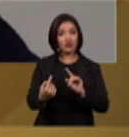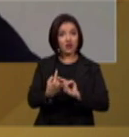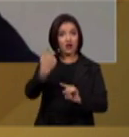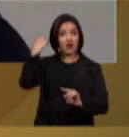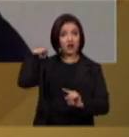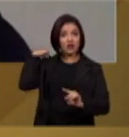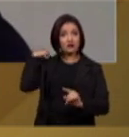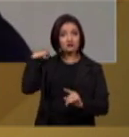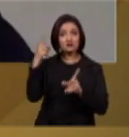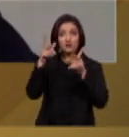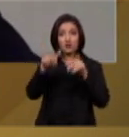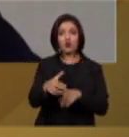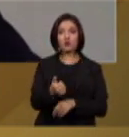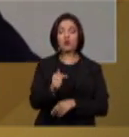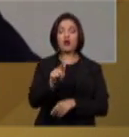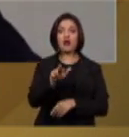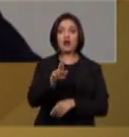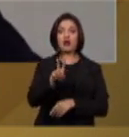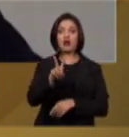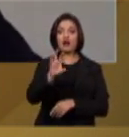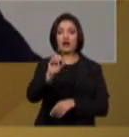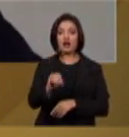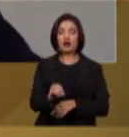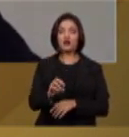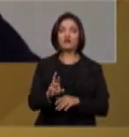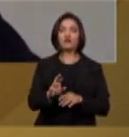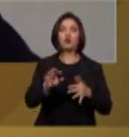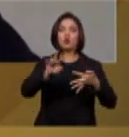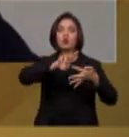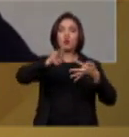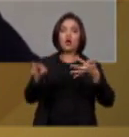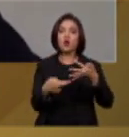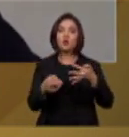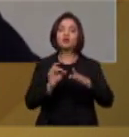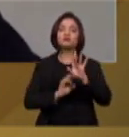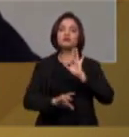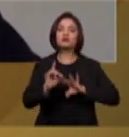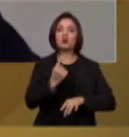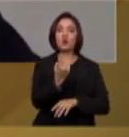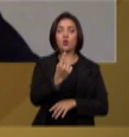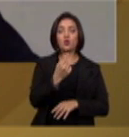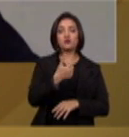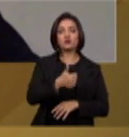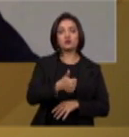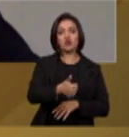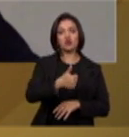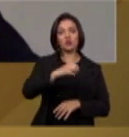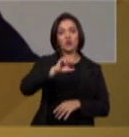sentido o agravo regimental no recurso extraordinário